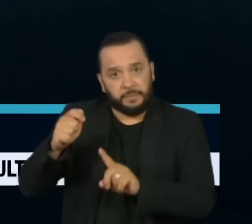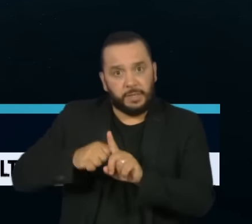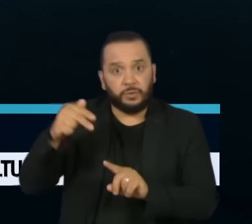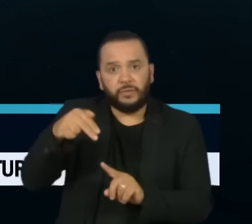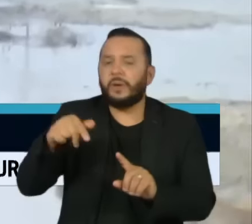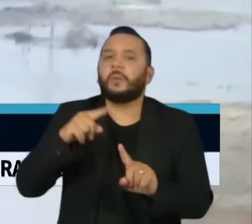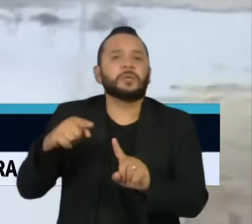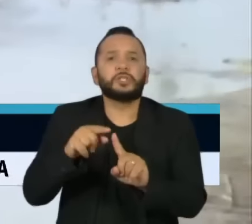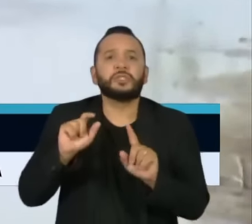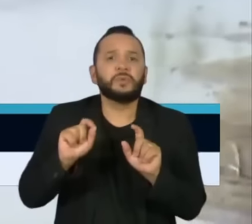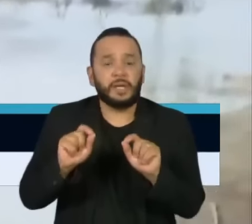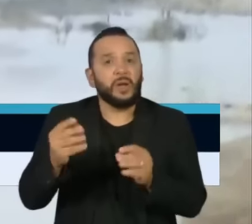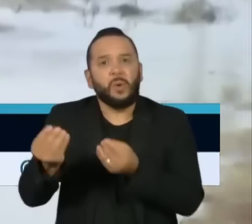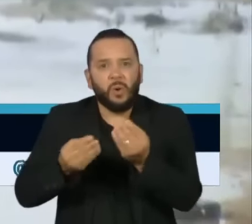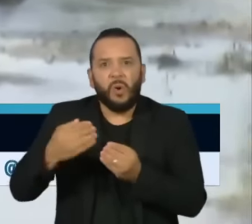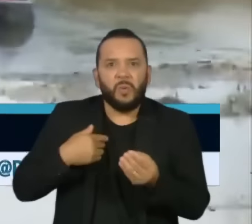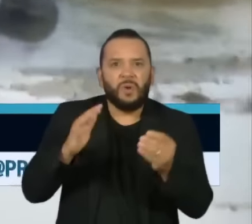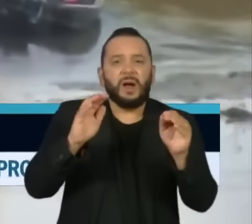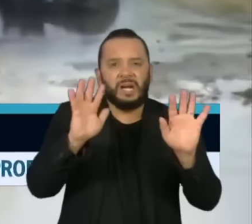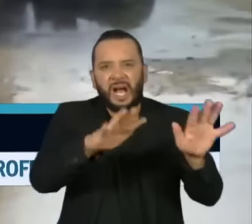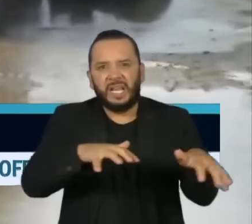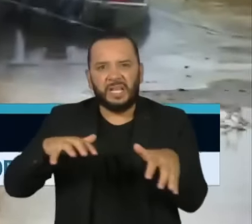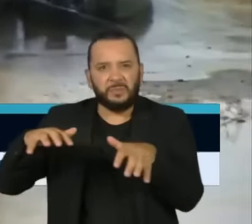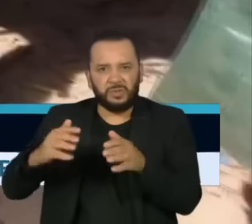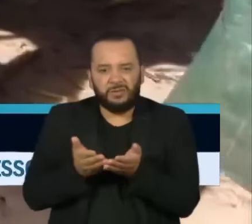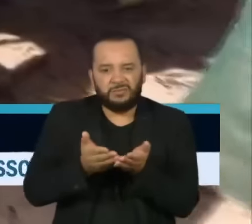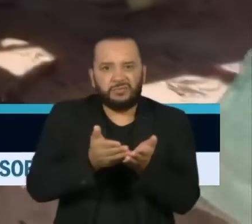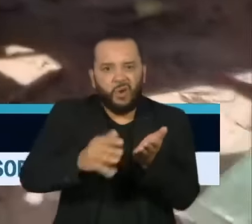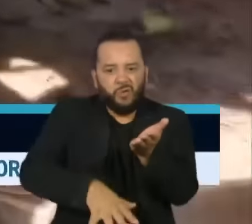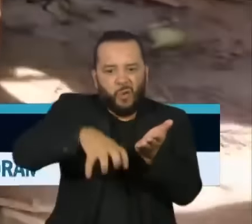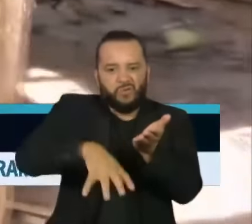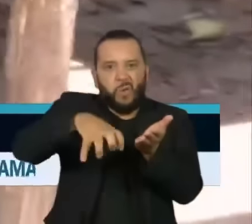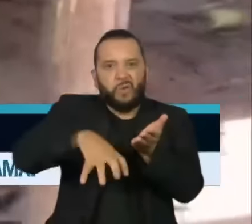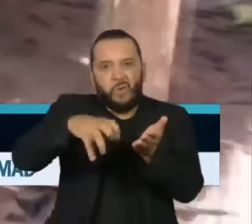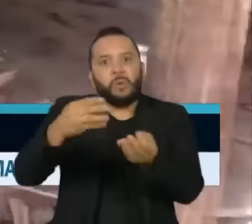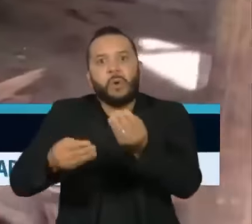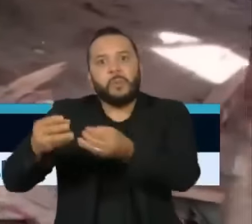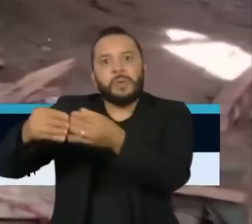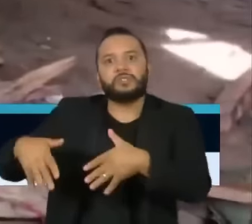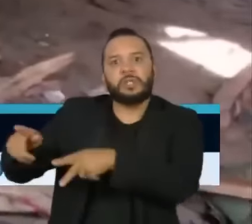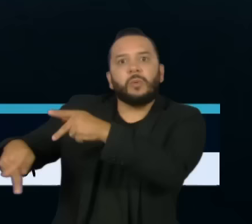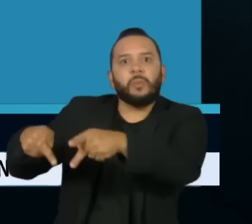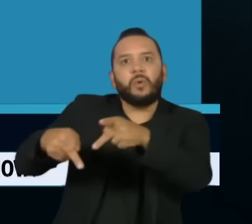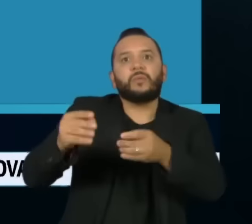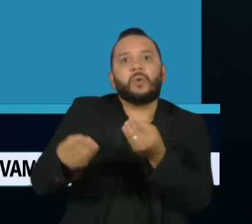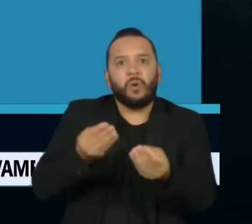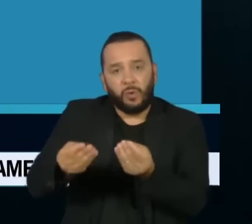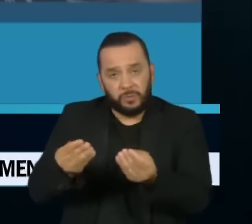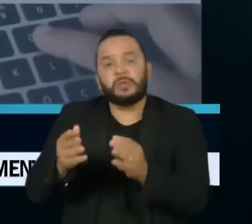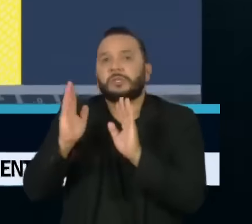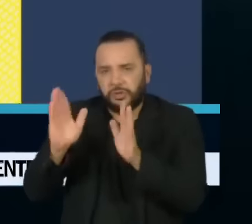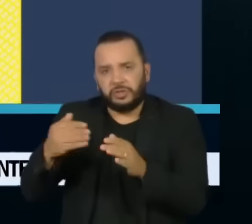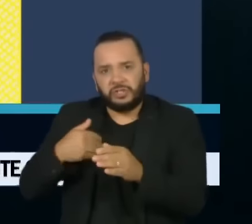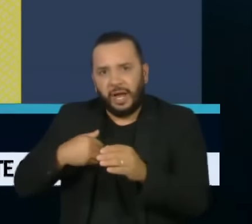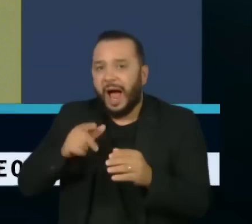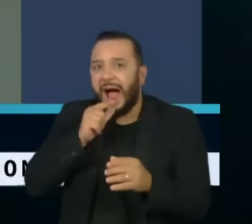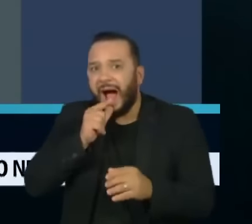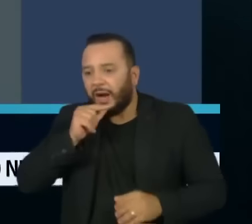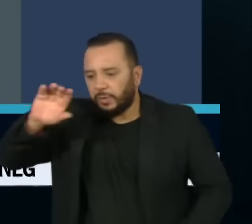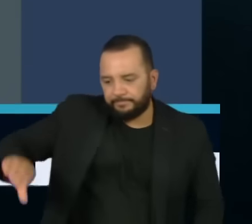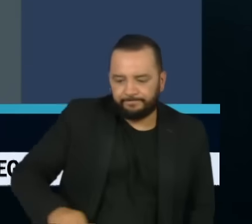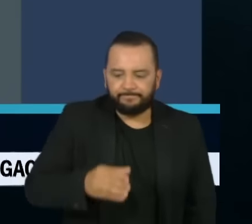saber o impacto do garimpo ilegal no ambiente e na população ribeirinha. Os peritos usaram amostras de água,